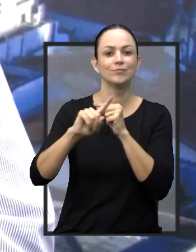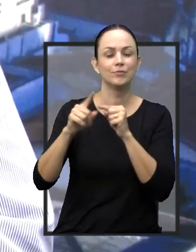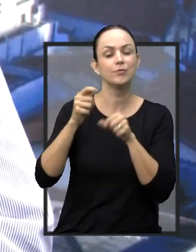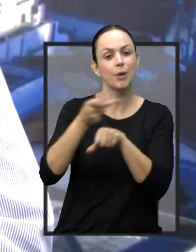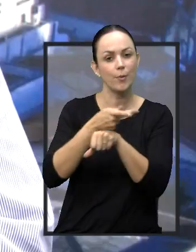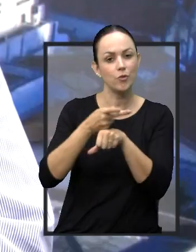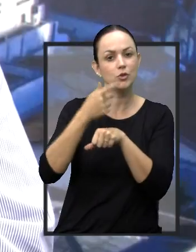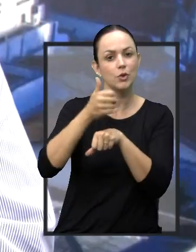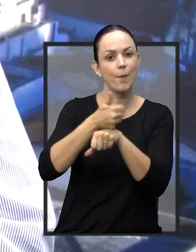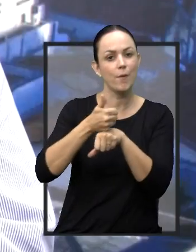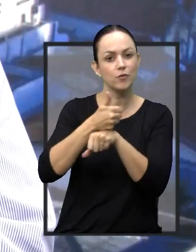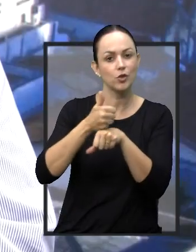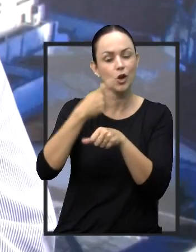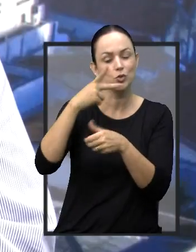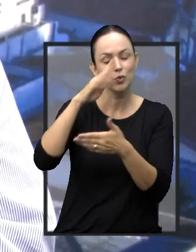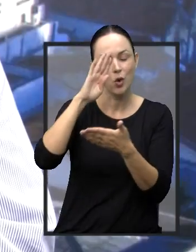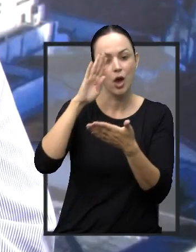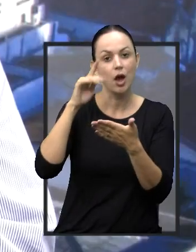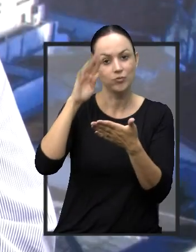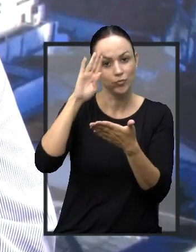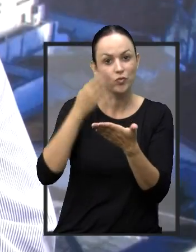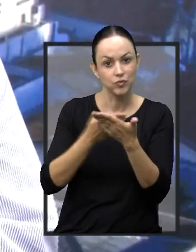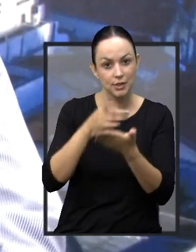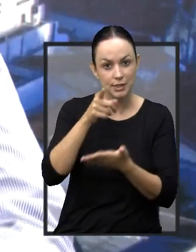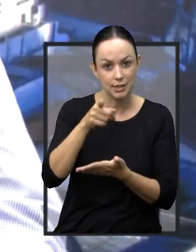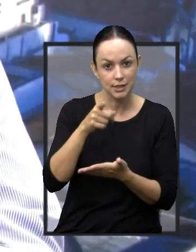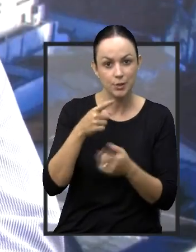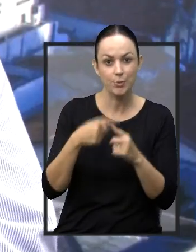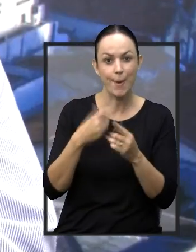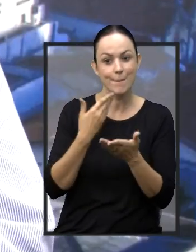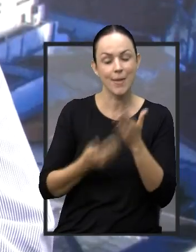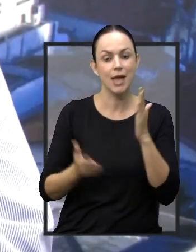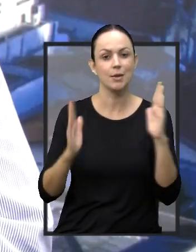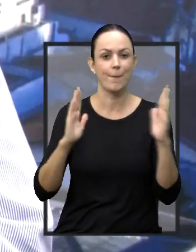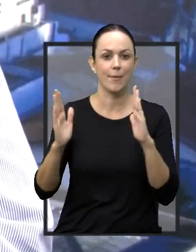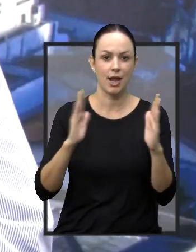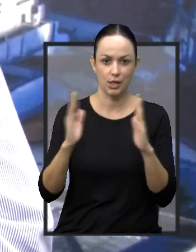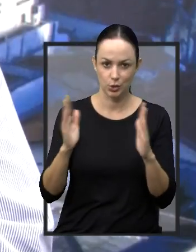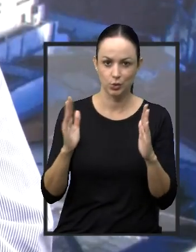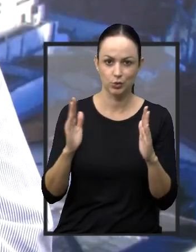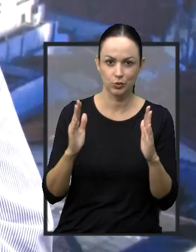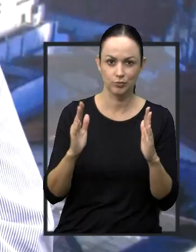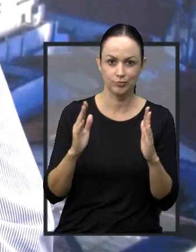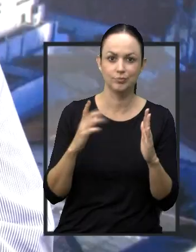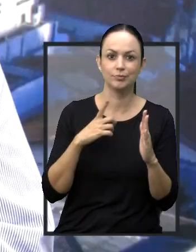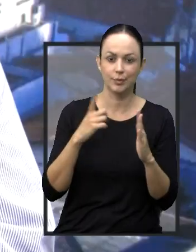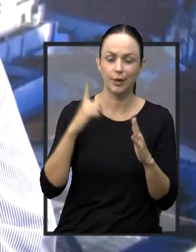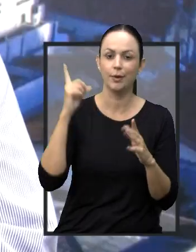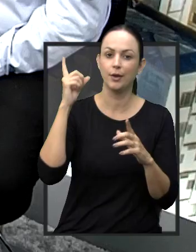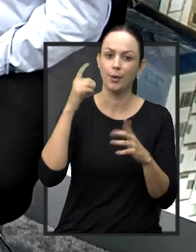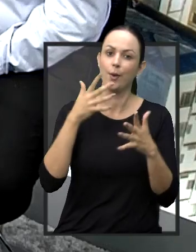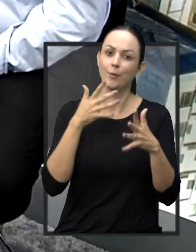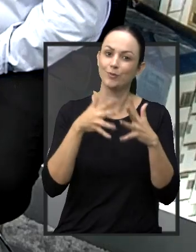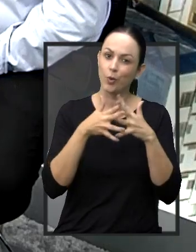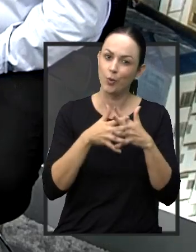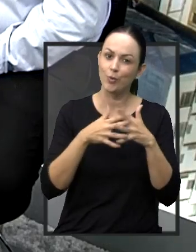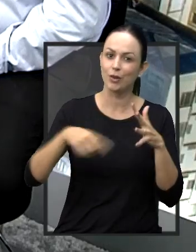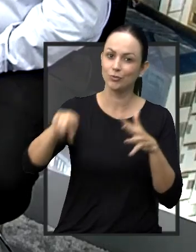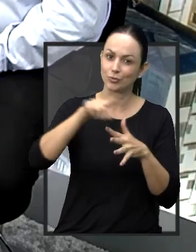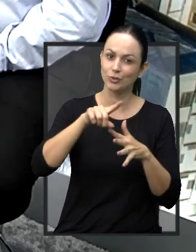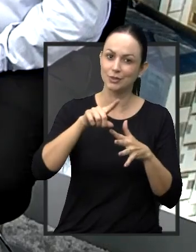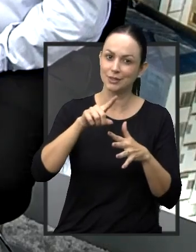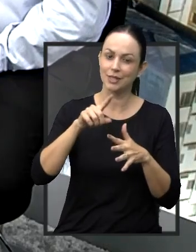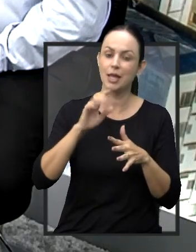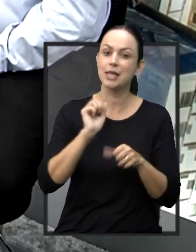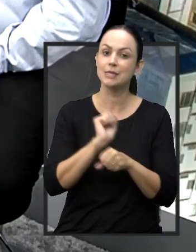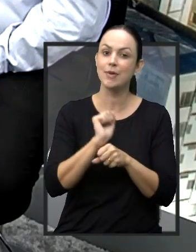profissional da sua confiança, antes que perca o prazo e aí gere sabores aí para o cidadão. É importante não